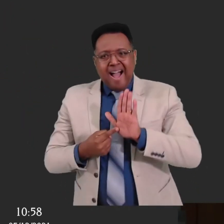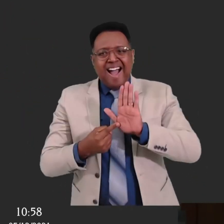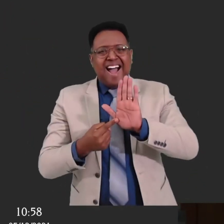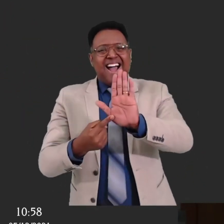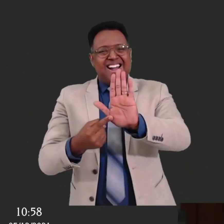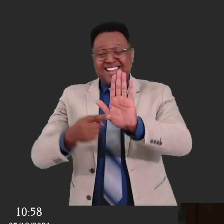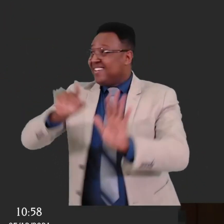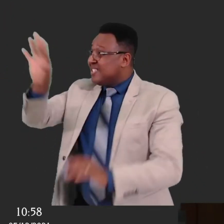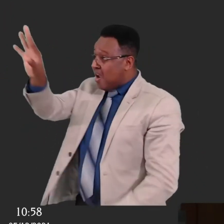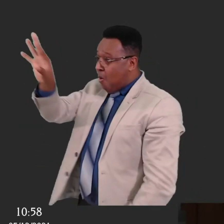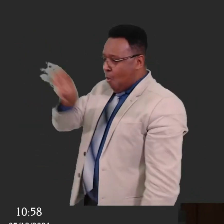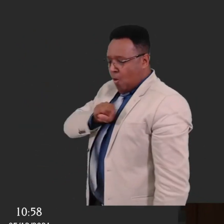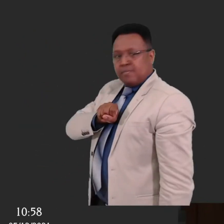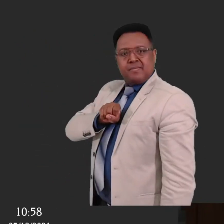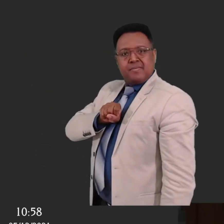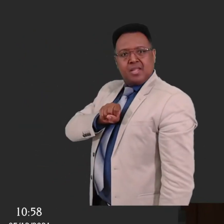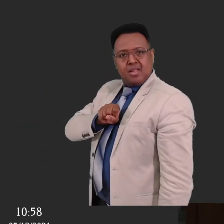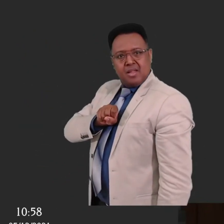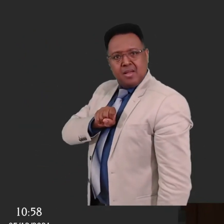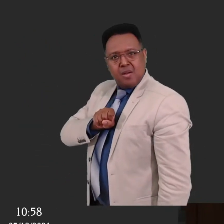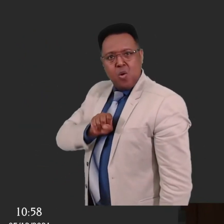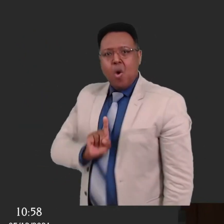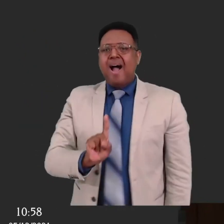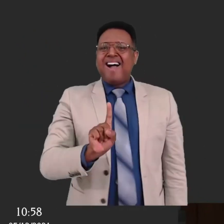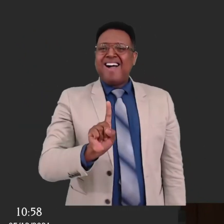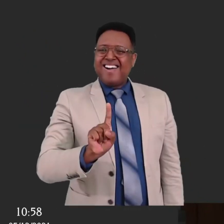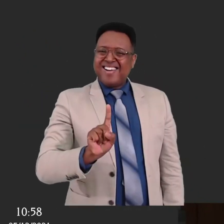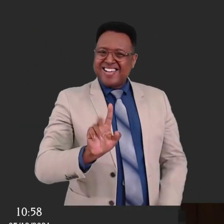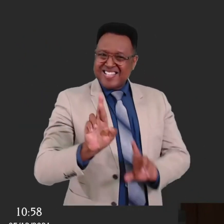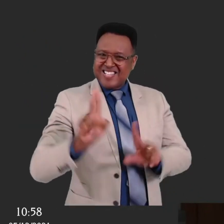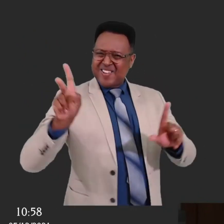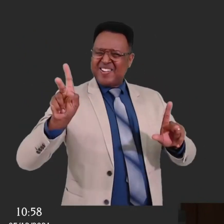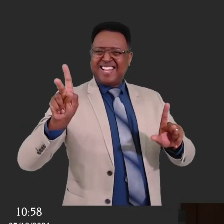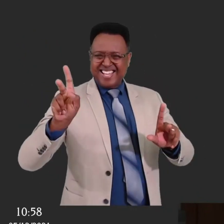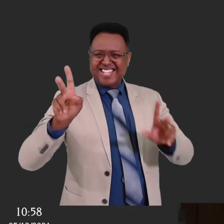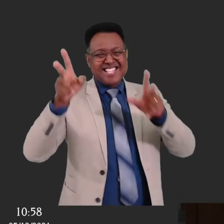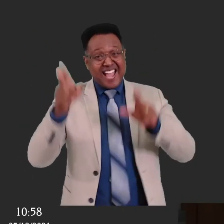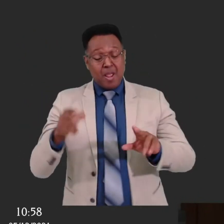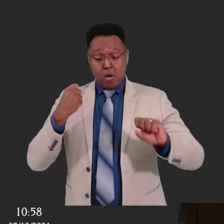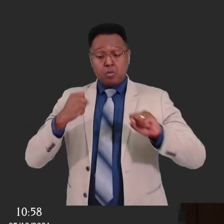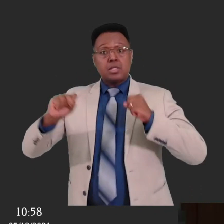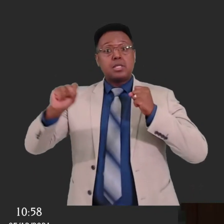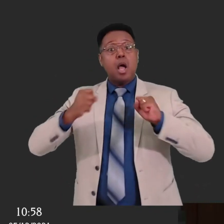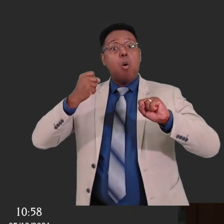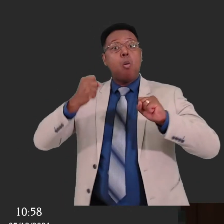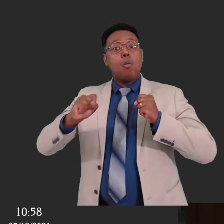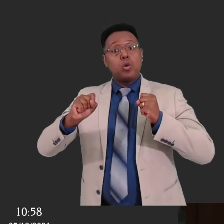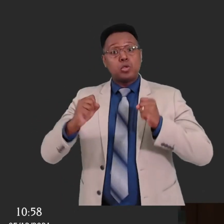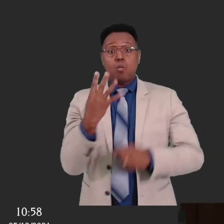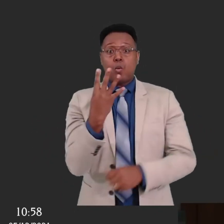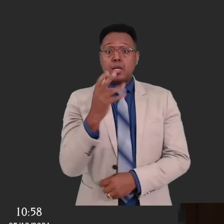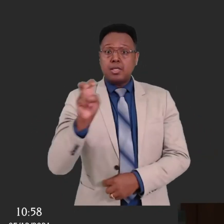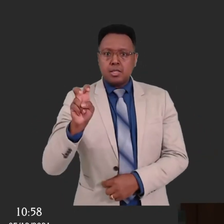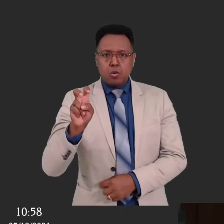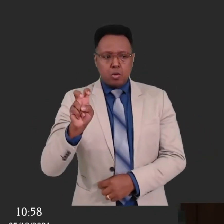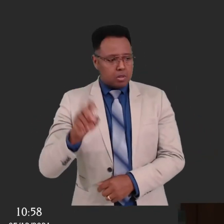da tua vida? Olha o que está escrito no Salmos 45. Ouve, filha, e esqueça da casa